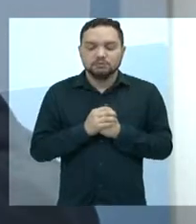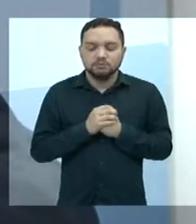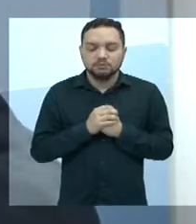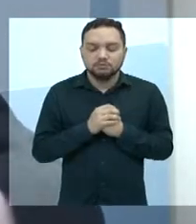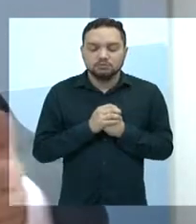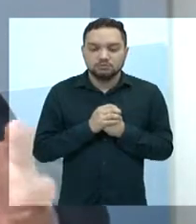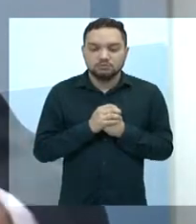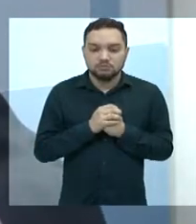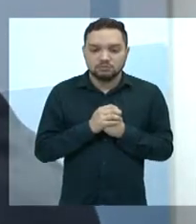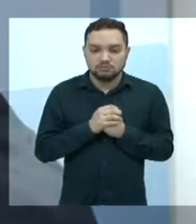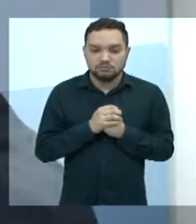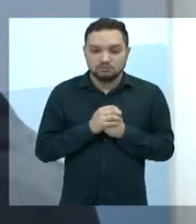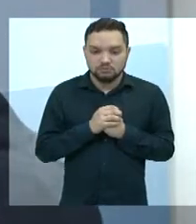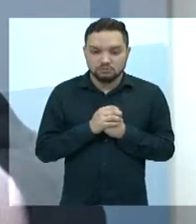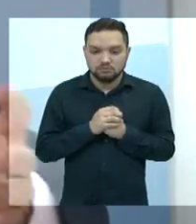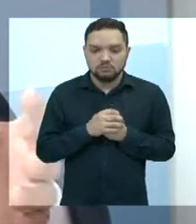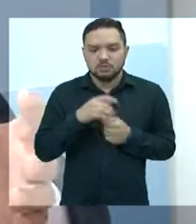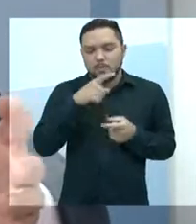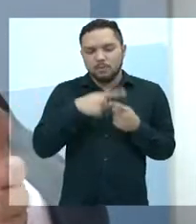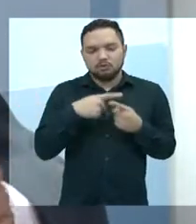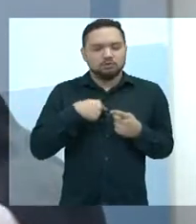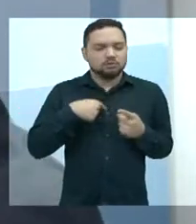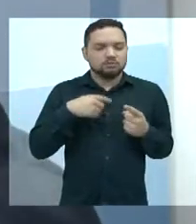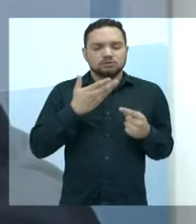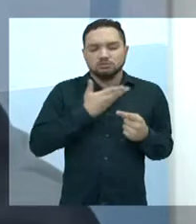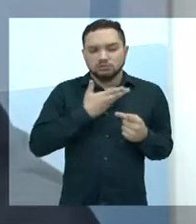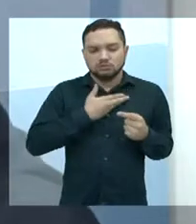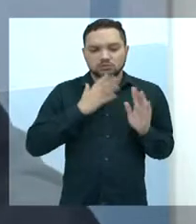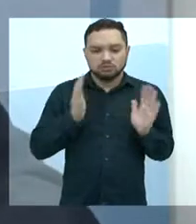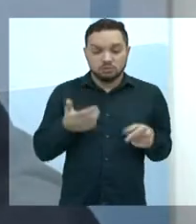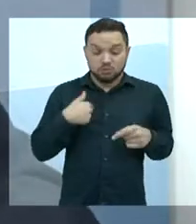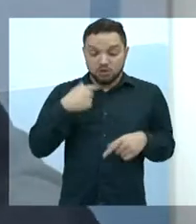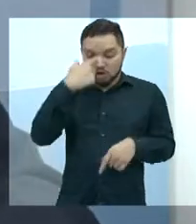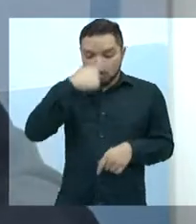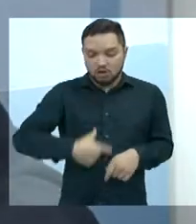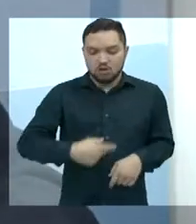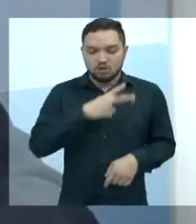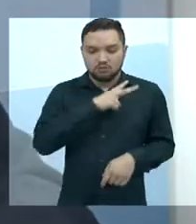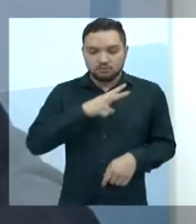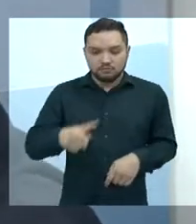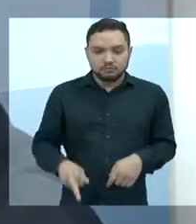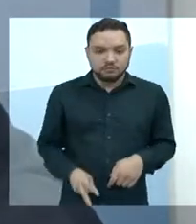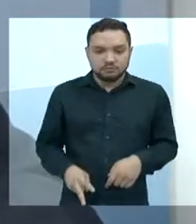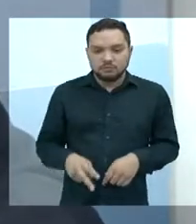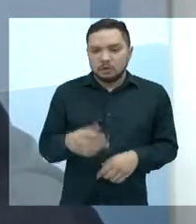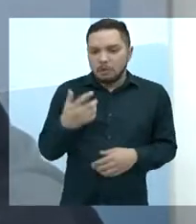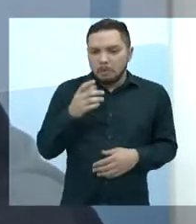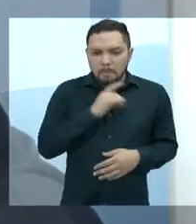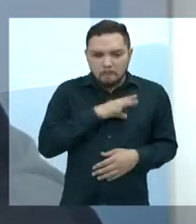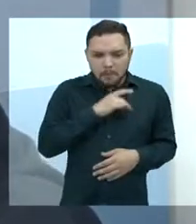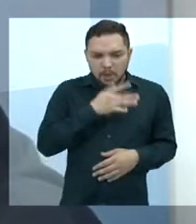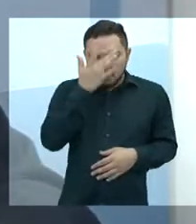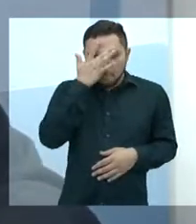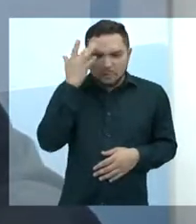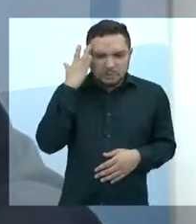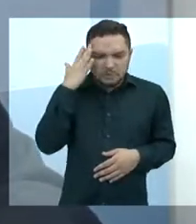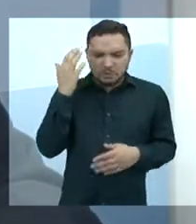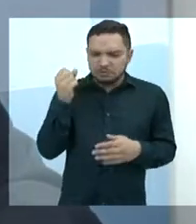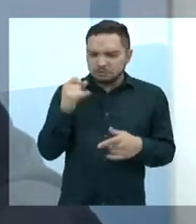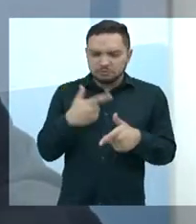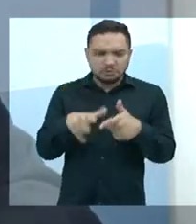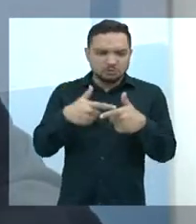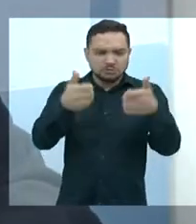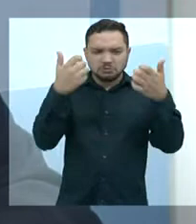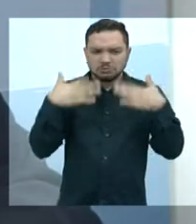pessoal fez uma amizade muito grande, e eu sou aquele político que eu não tenho medo do eleitor, eu não tenho medo do problema.